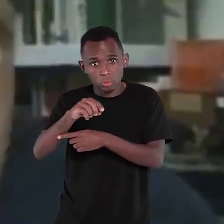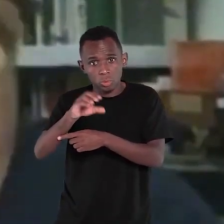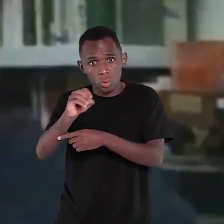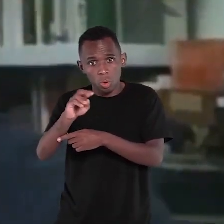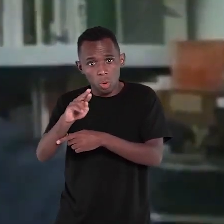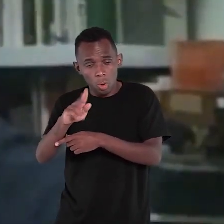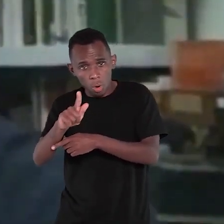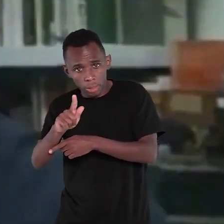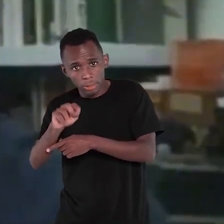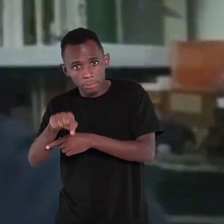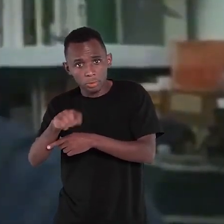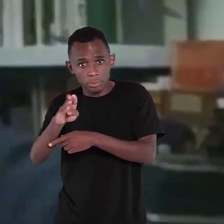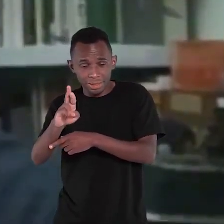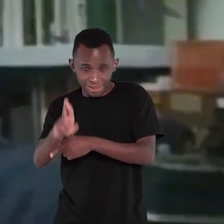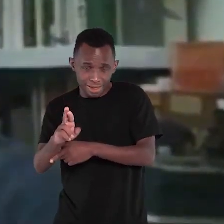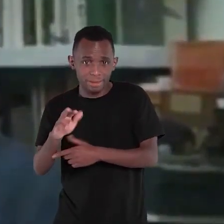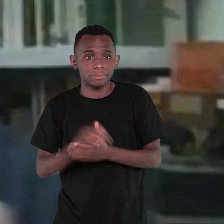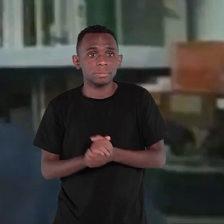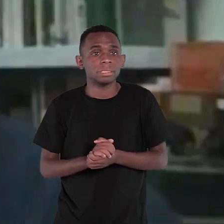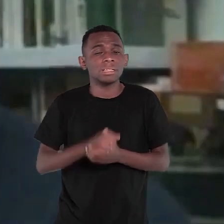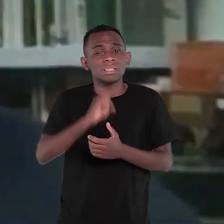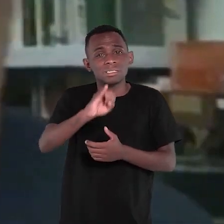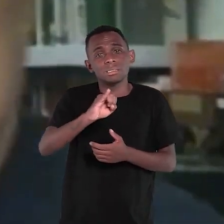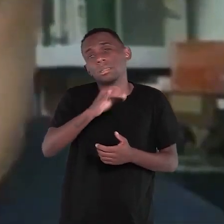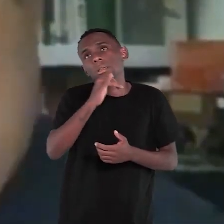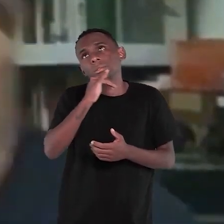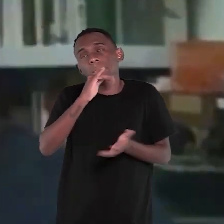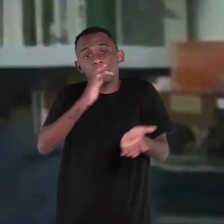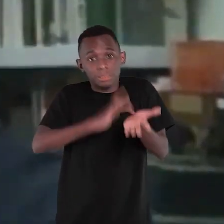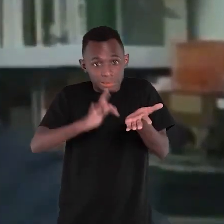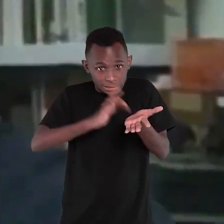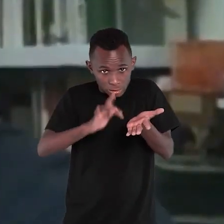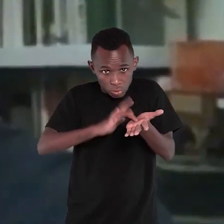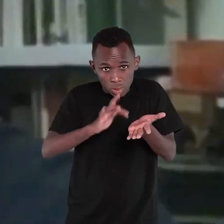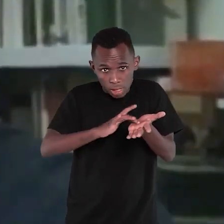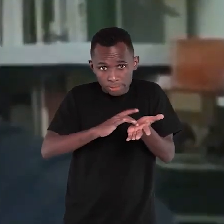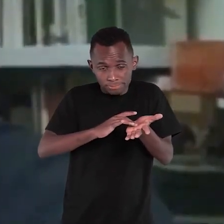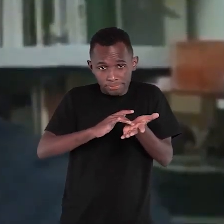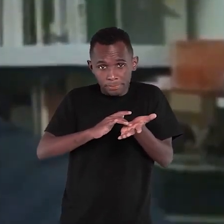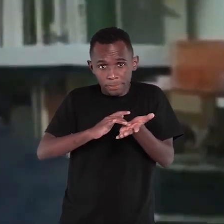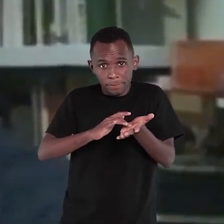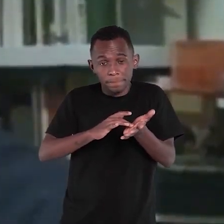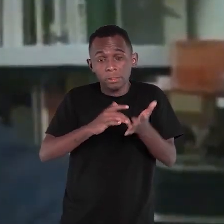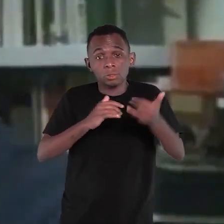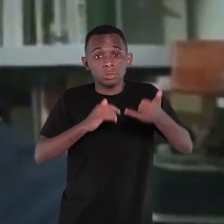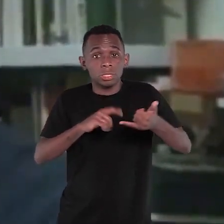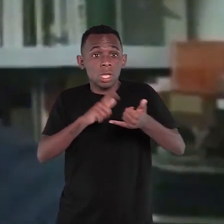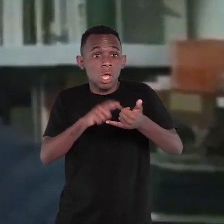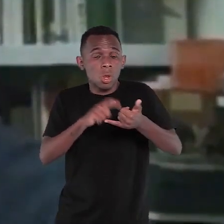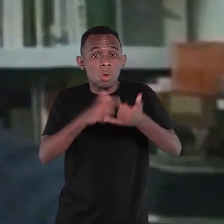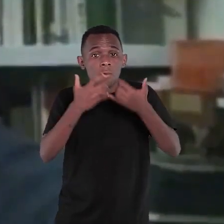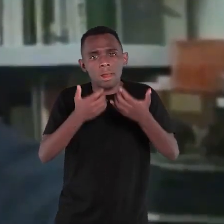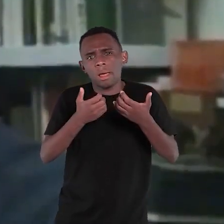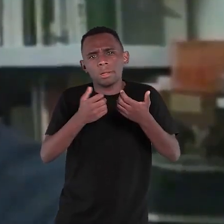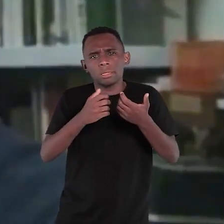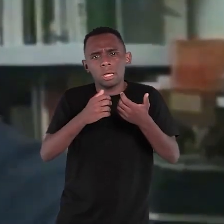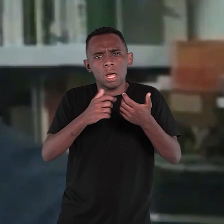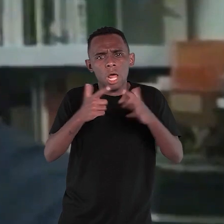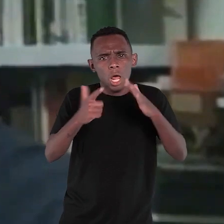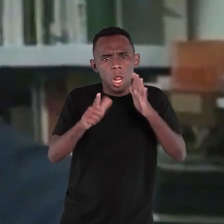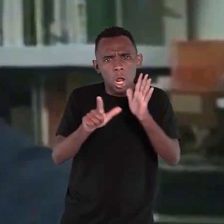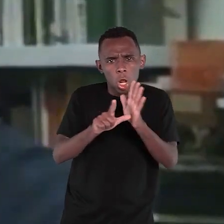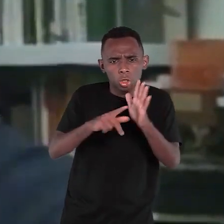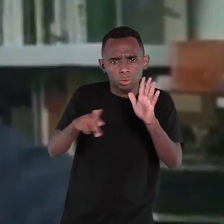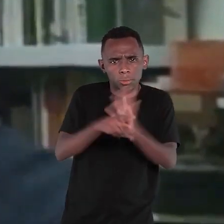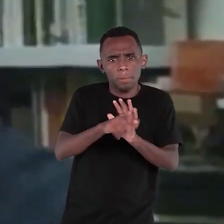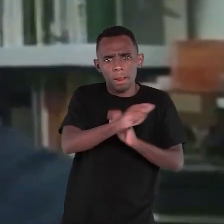e você vai estar lá na Biblion. Se você está no seu celular, quer entrar no seu celular, você vai lá na loja de aplicativos